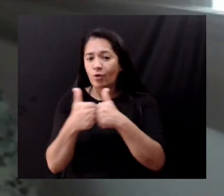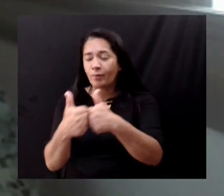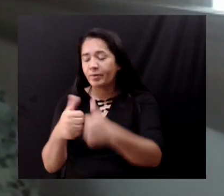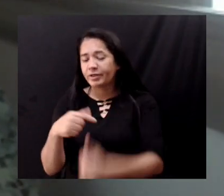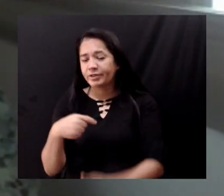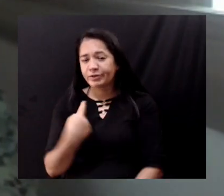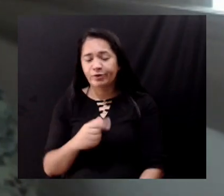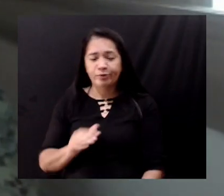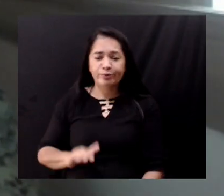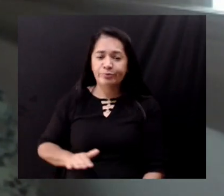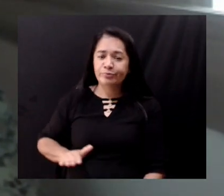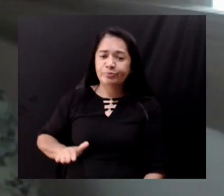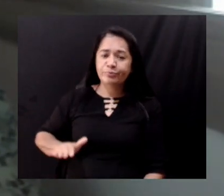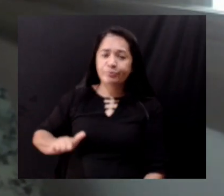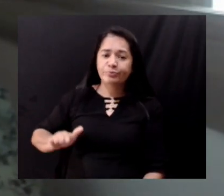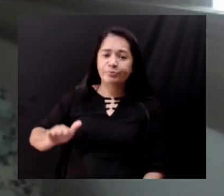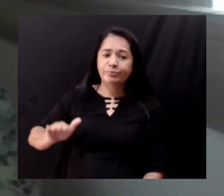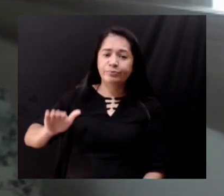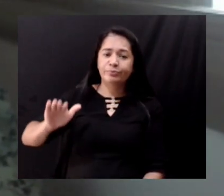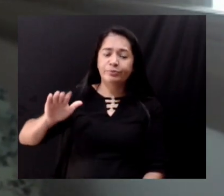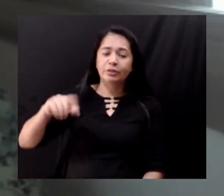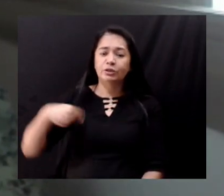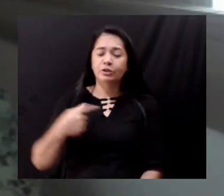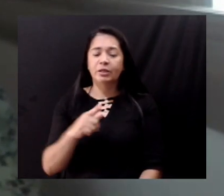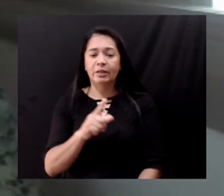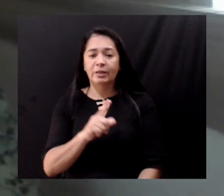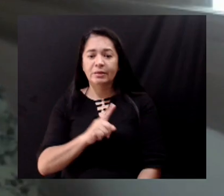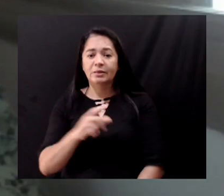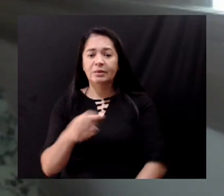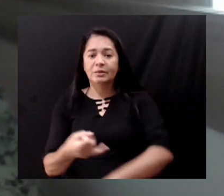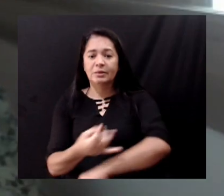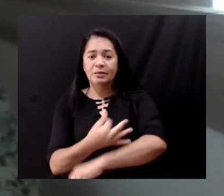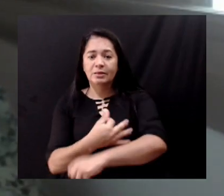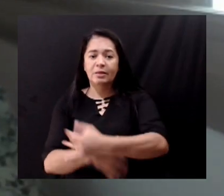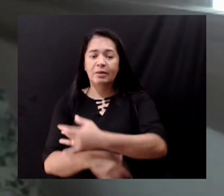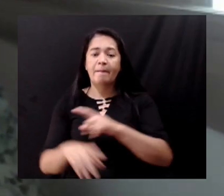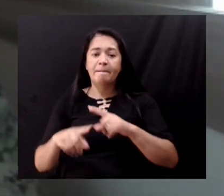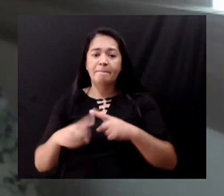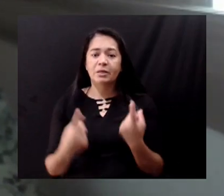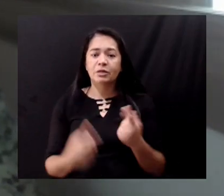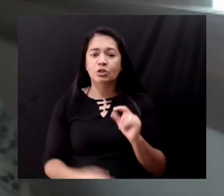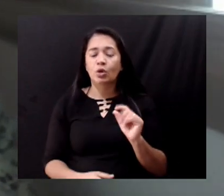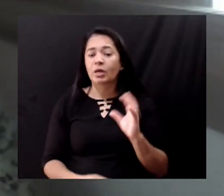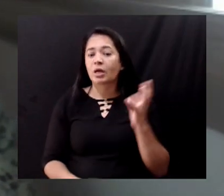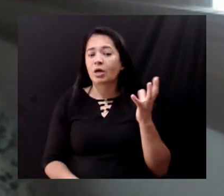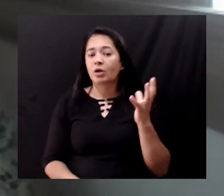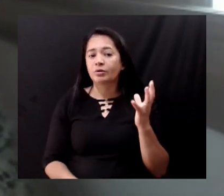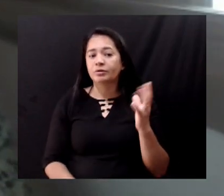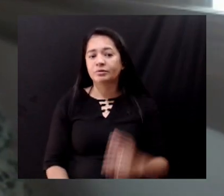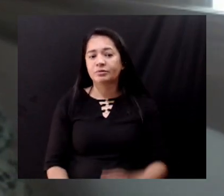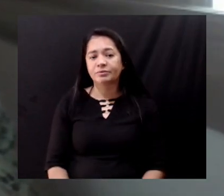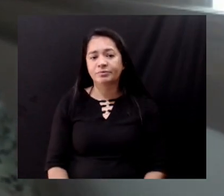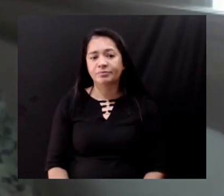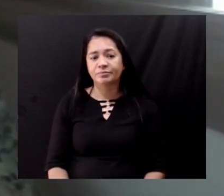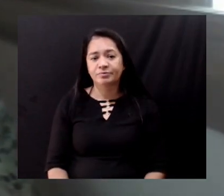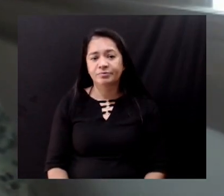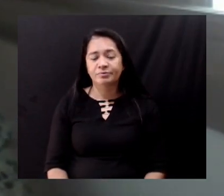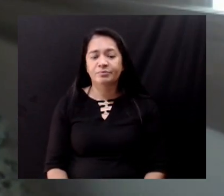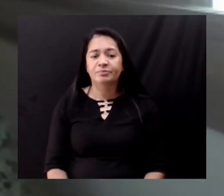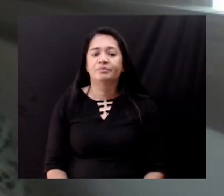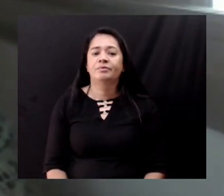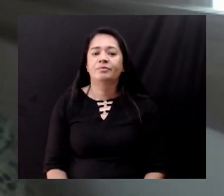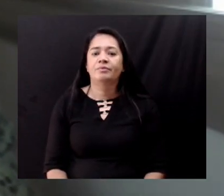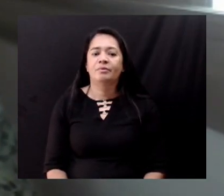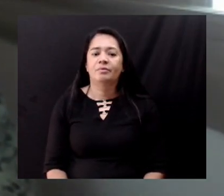criancinha, a gente tem essas emoções. A questão é que normalmente a gente dá um peso muito grande para